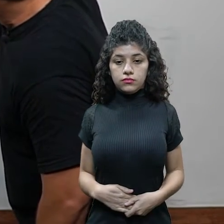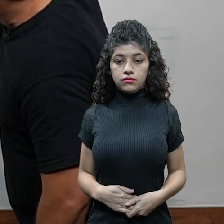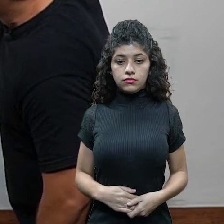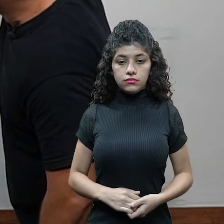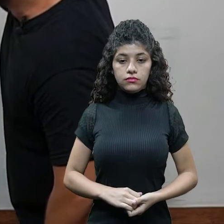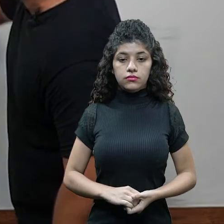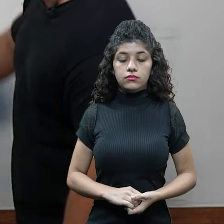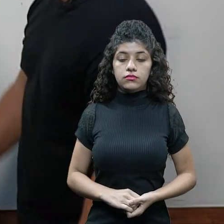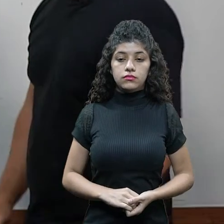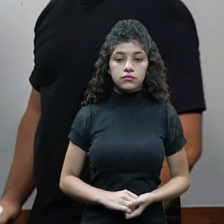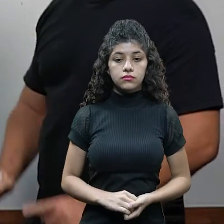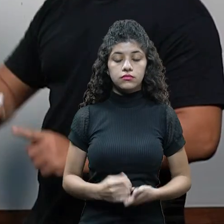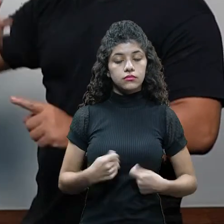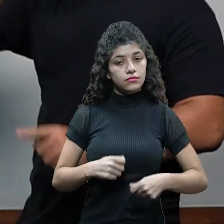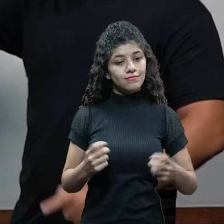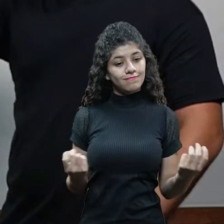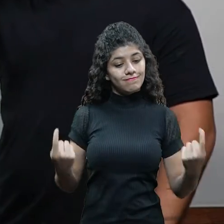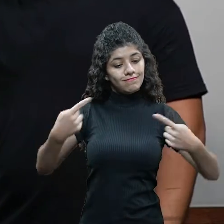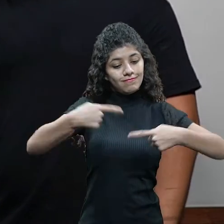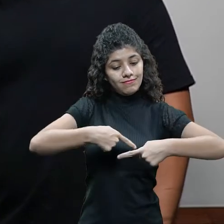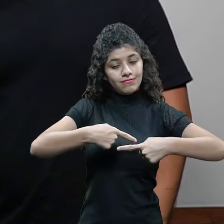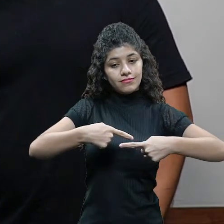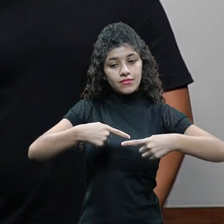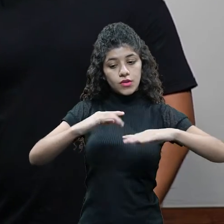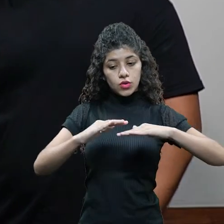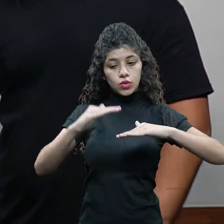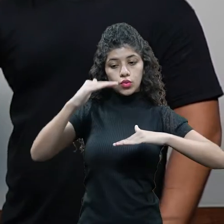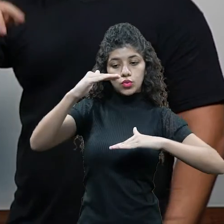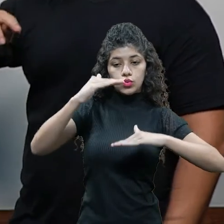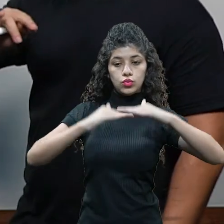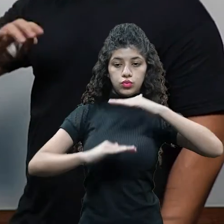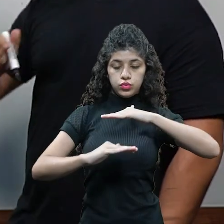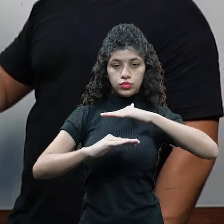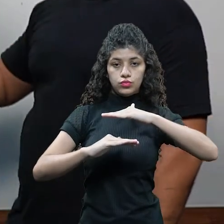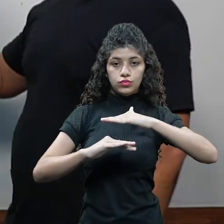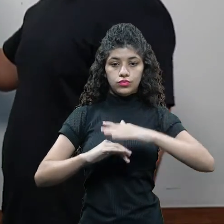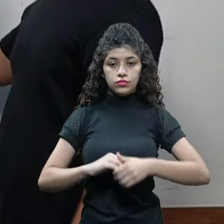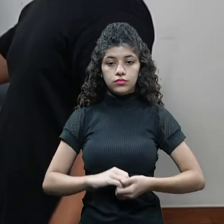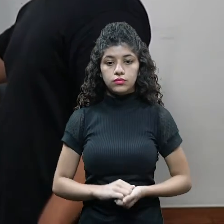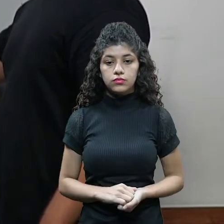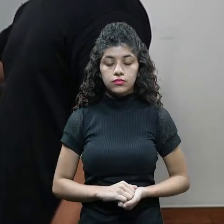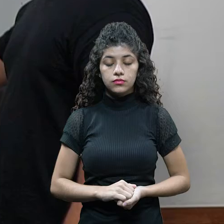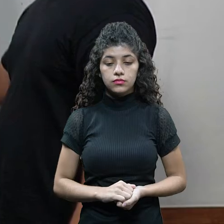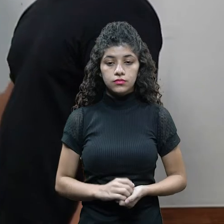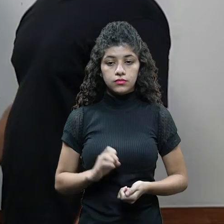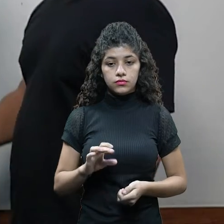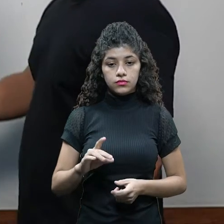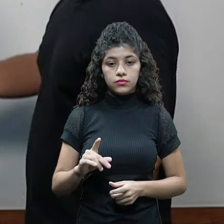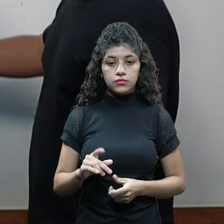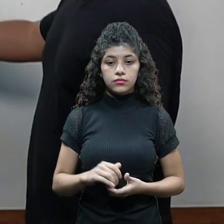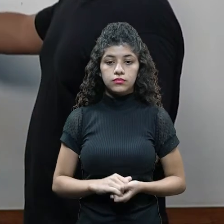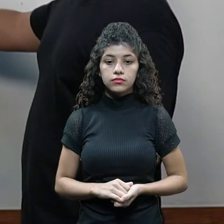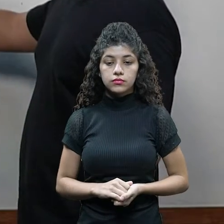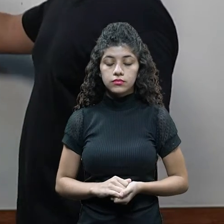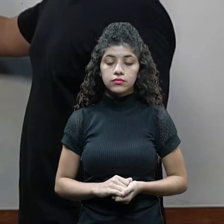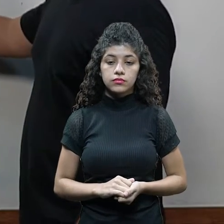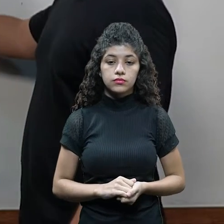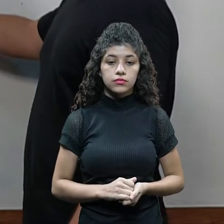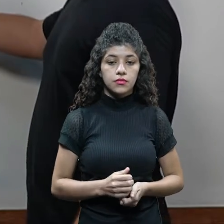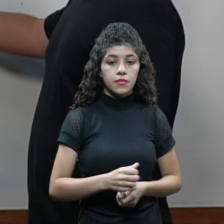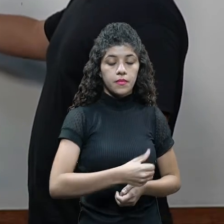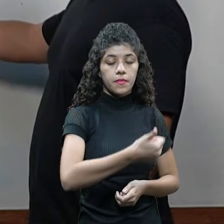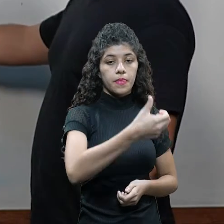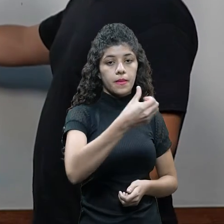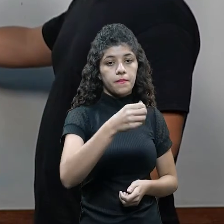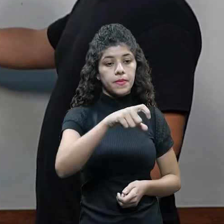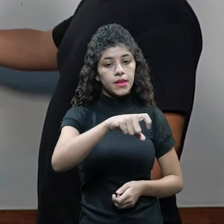aqui, eu vou ter que inverter. O que está embaixo vai para cima, o que está em cima vai para baixo. Somente a segunda coluna. Então, 16